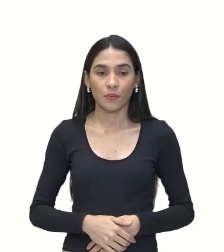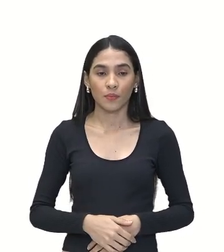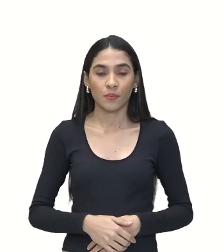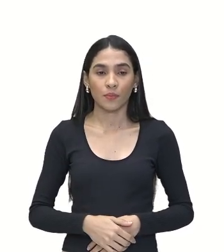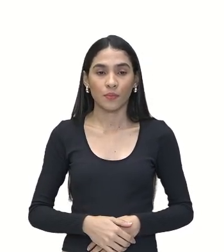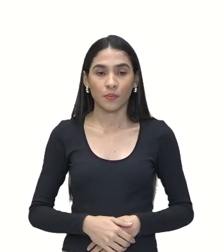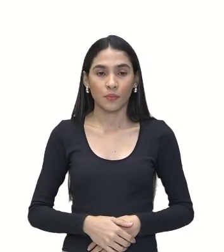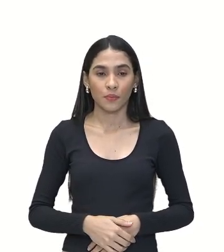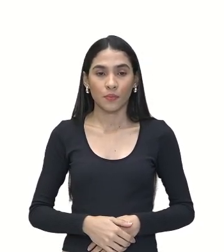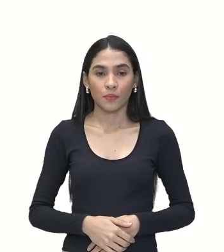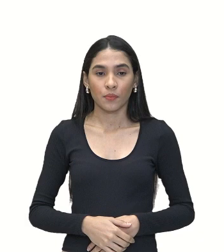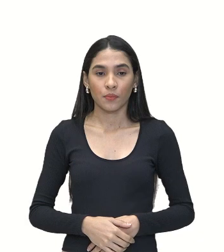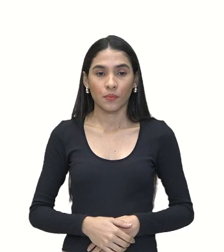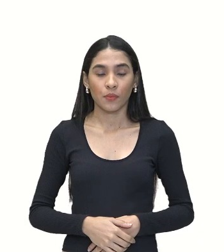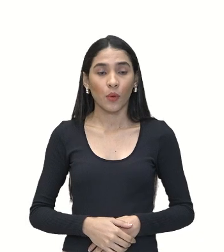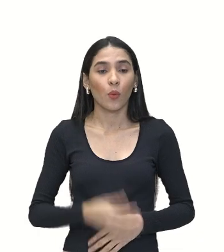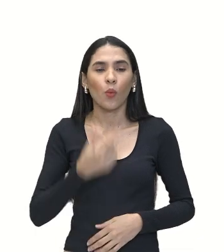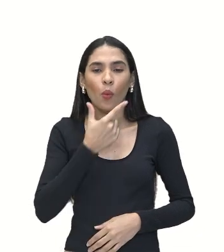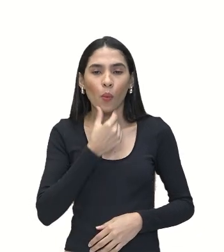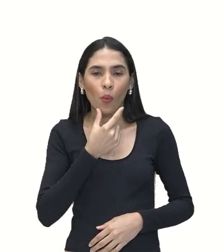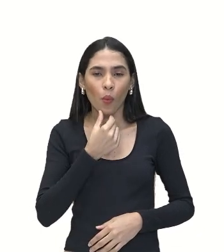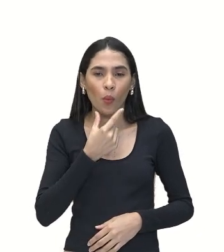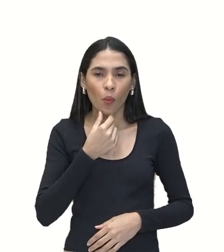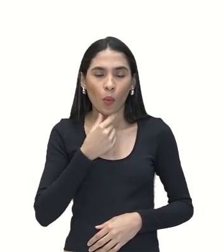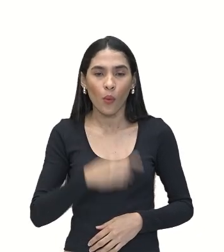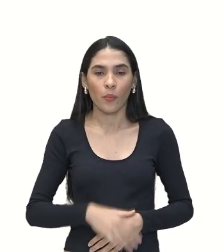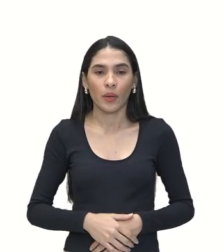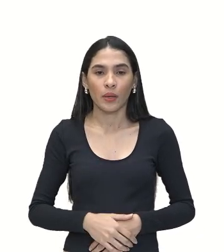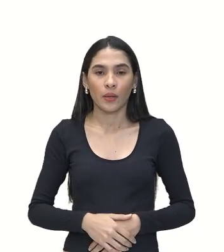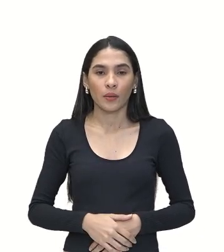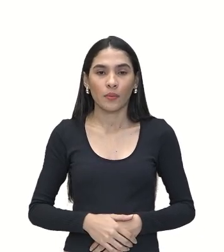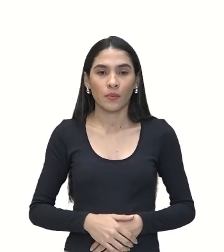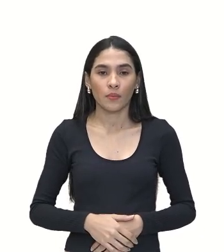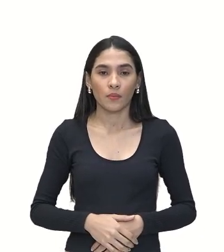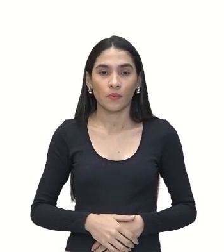ele visou